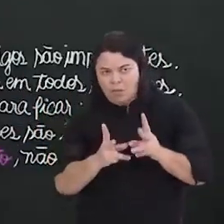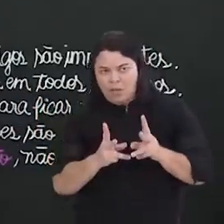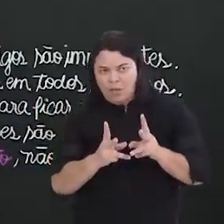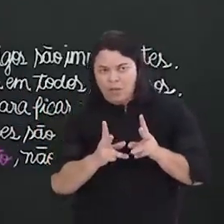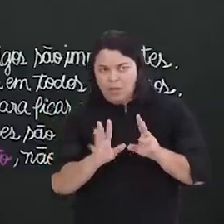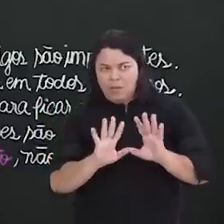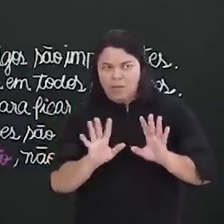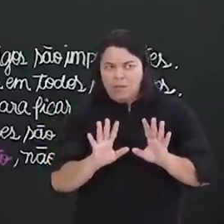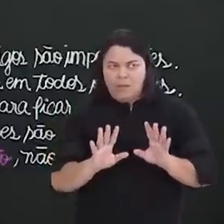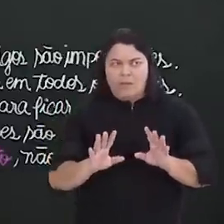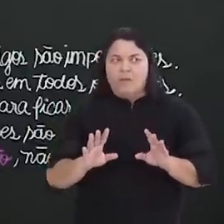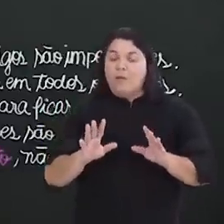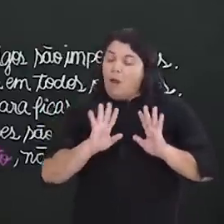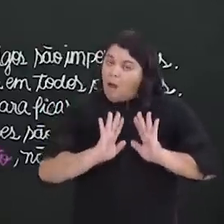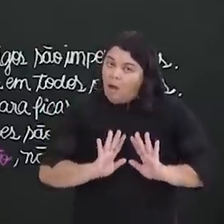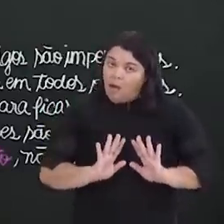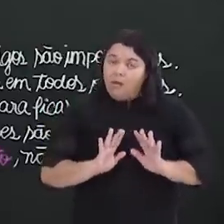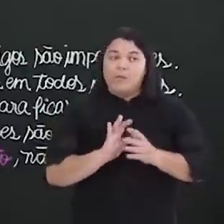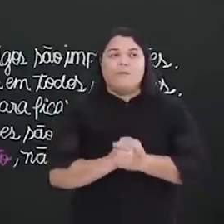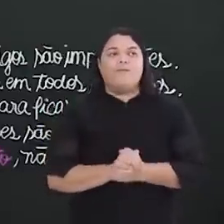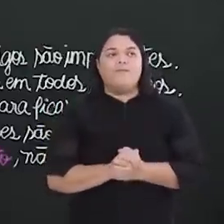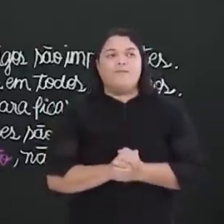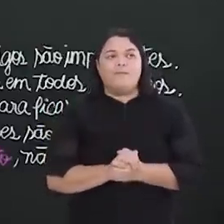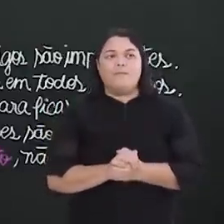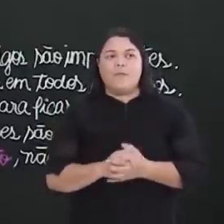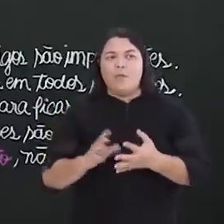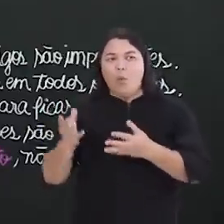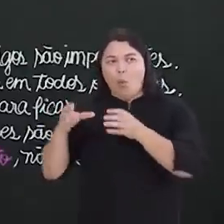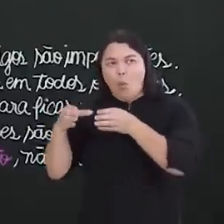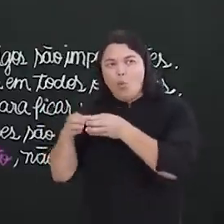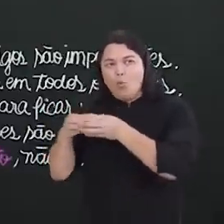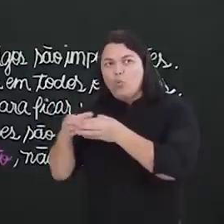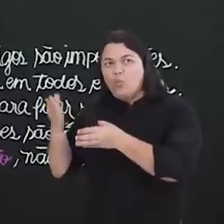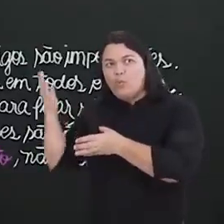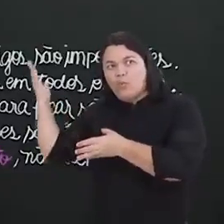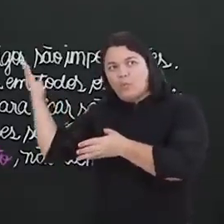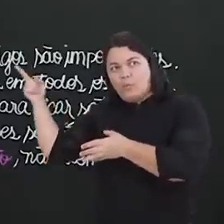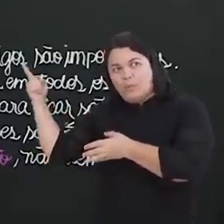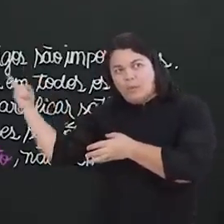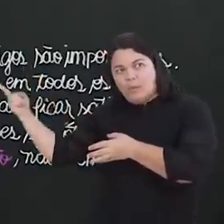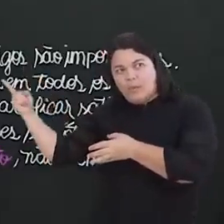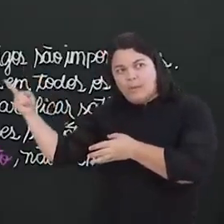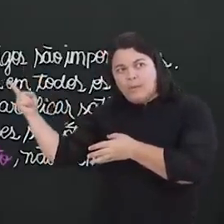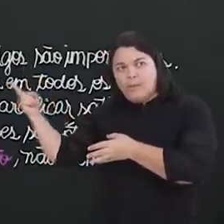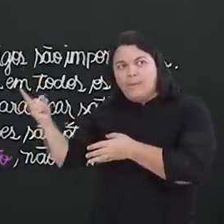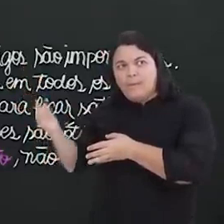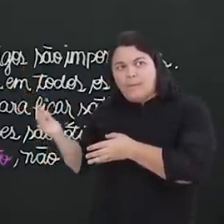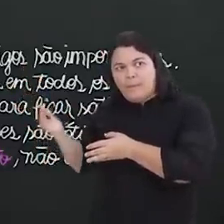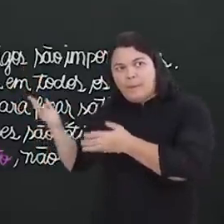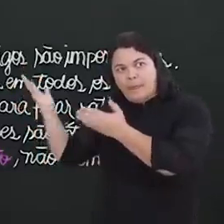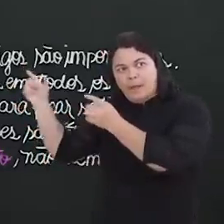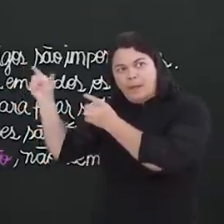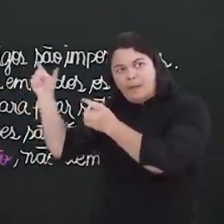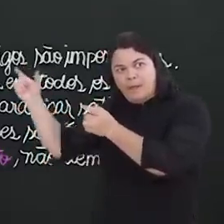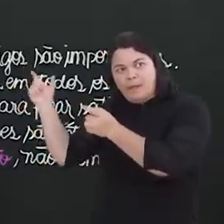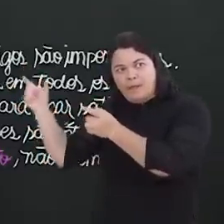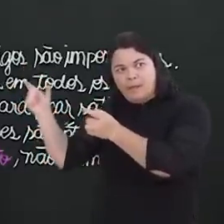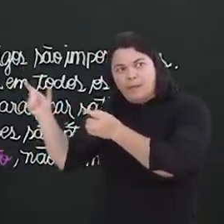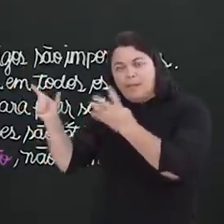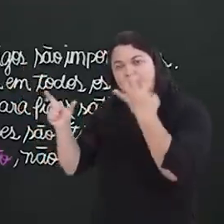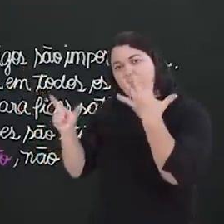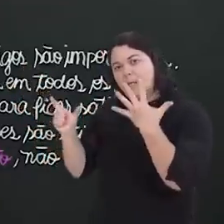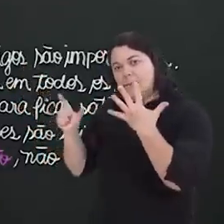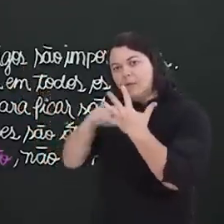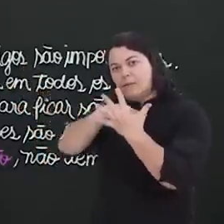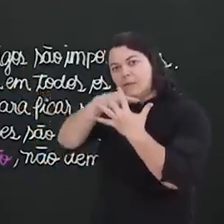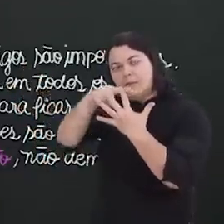achar que sempre vai ter que fazer uma classificação difícil, não. O grupo das coordenadas apresenta essa subdivisão e depois a gente foca mesmo